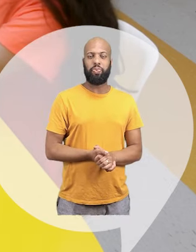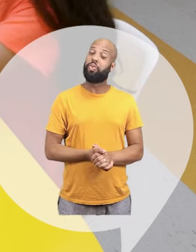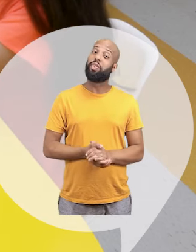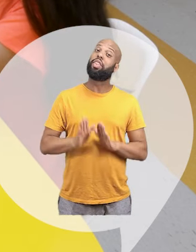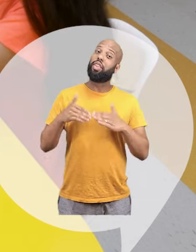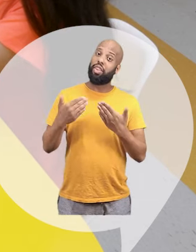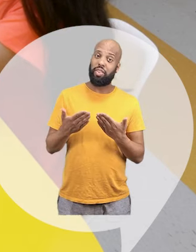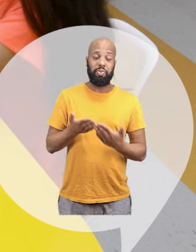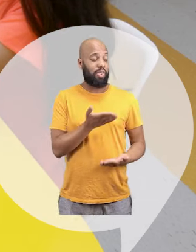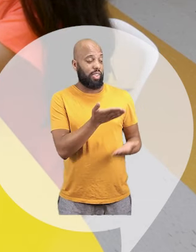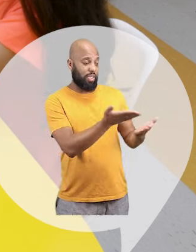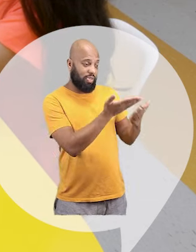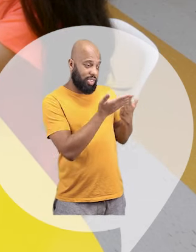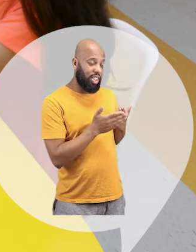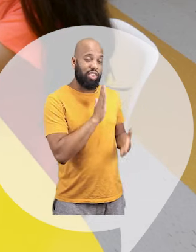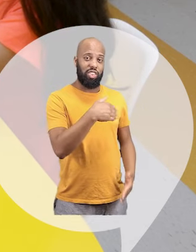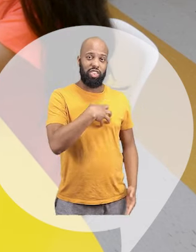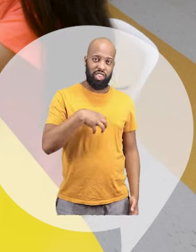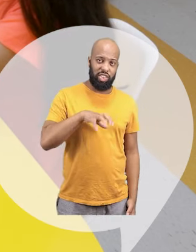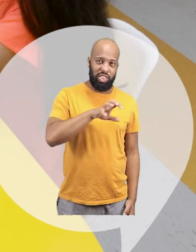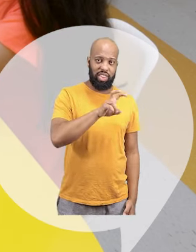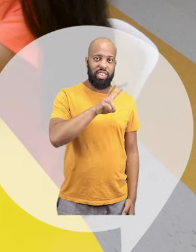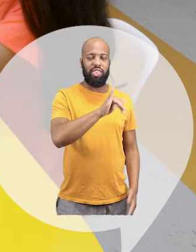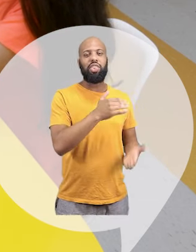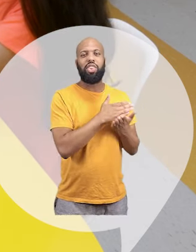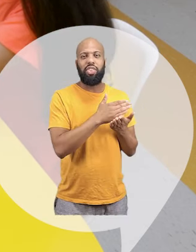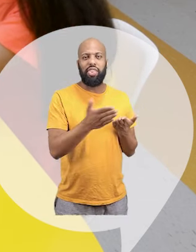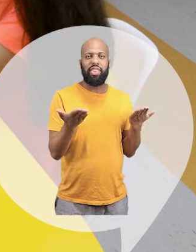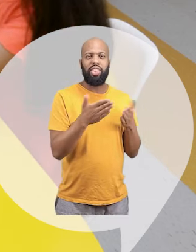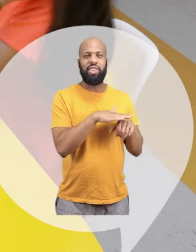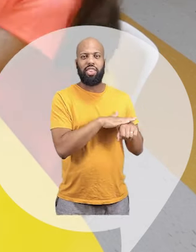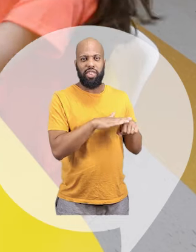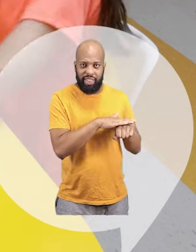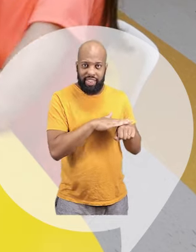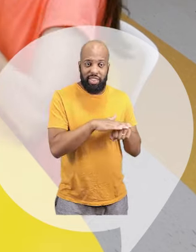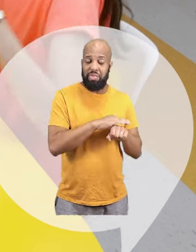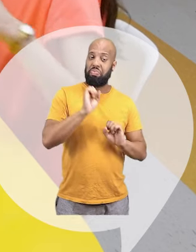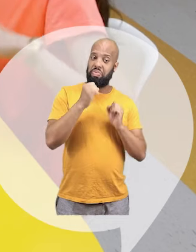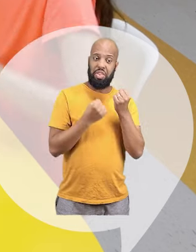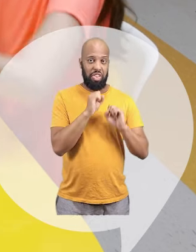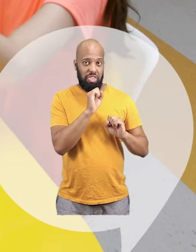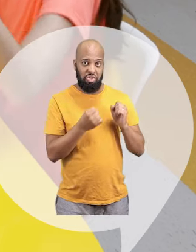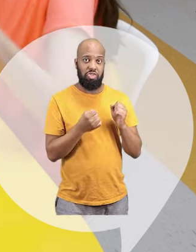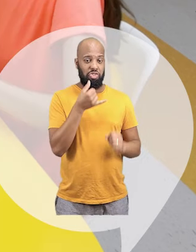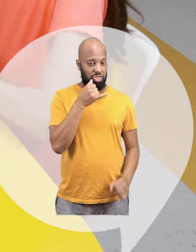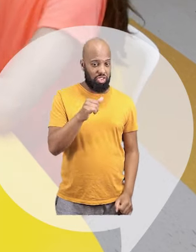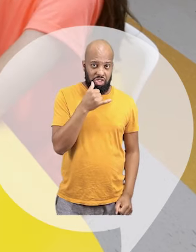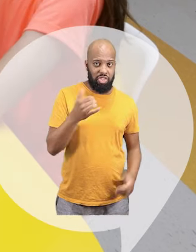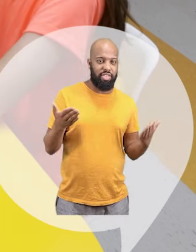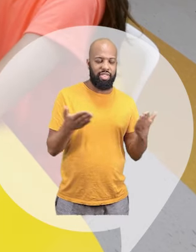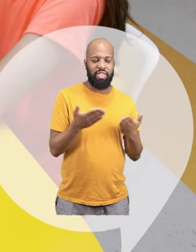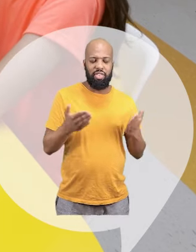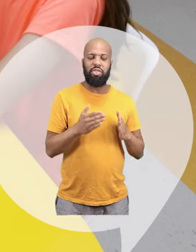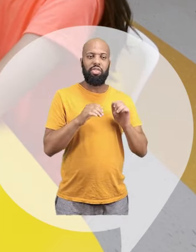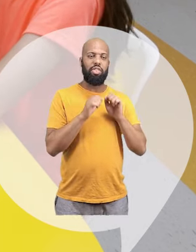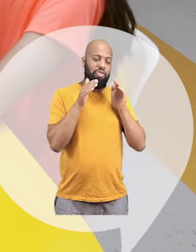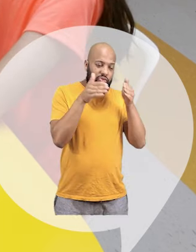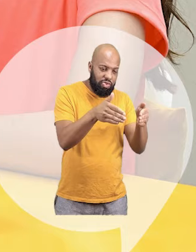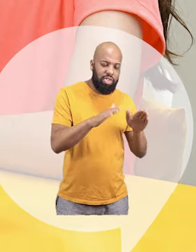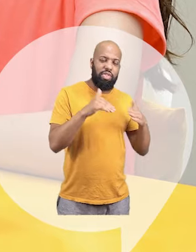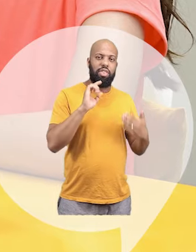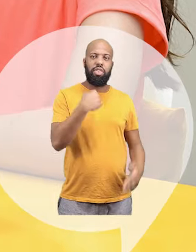é que o Gabriel já tá assim Óbvio por hora a gente vai começar essa conversa para dar é vamos dar vazão